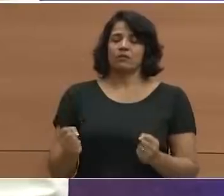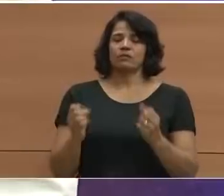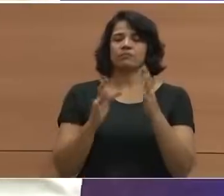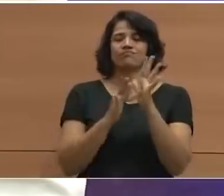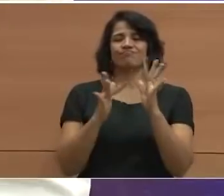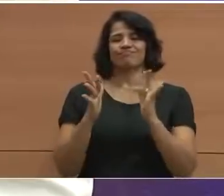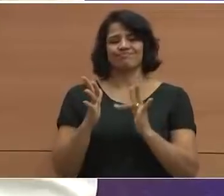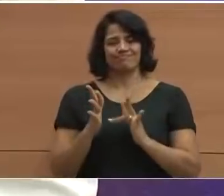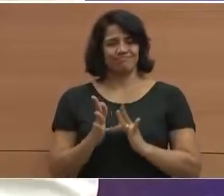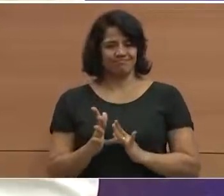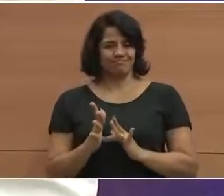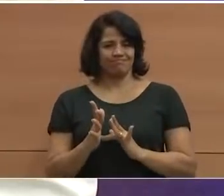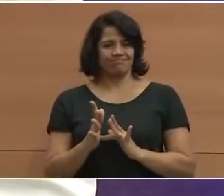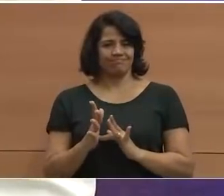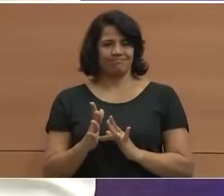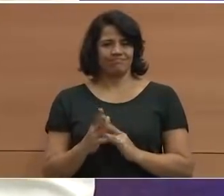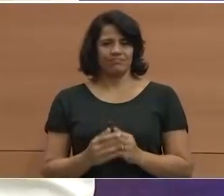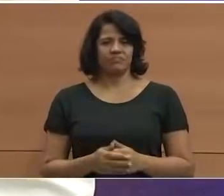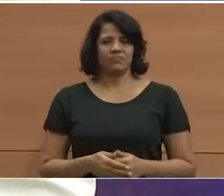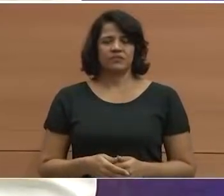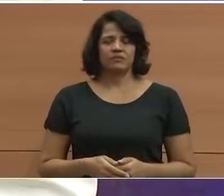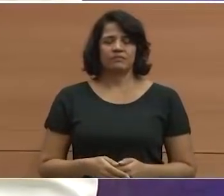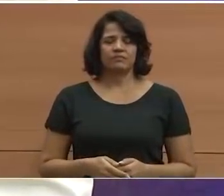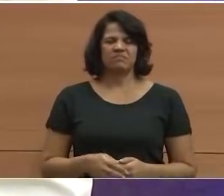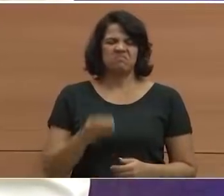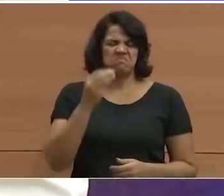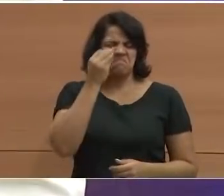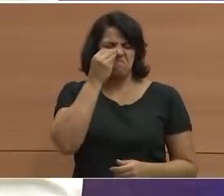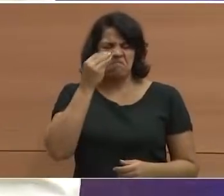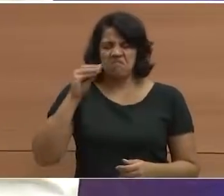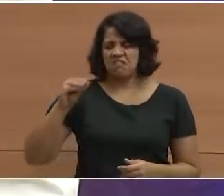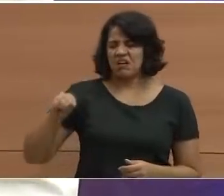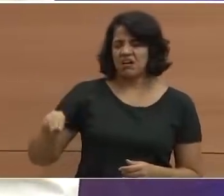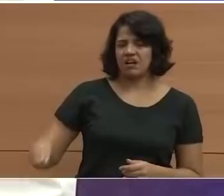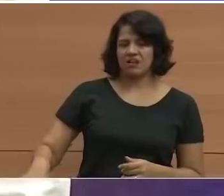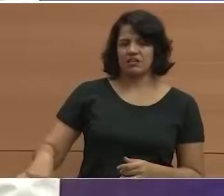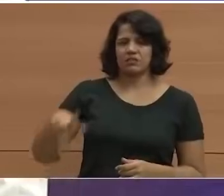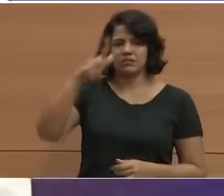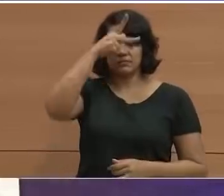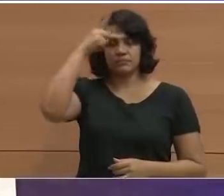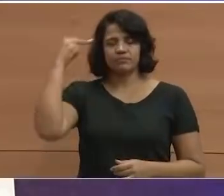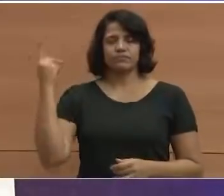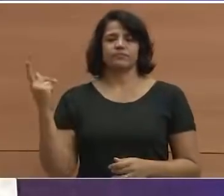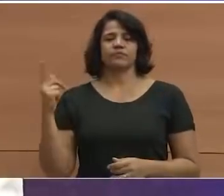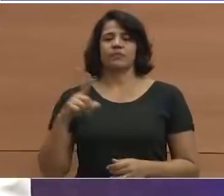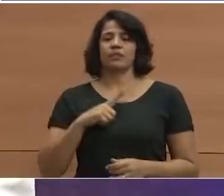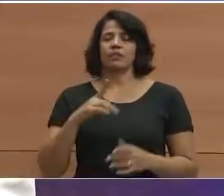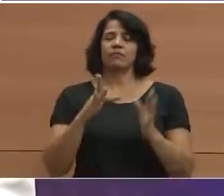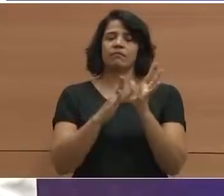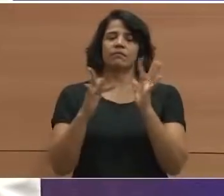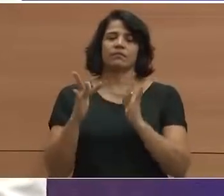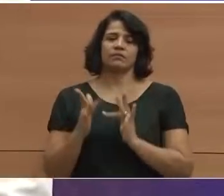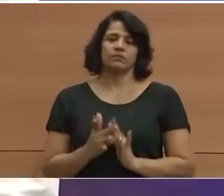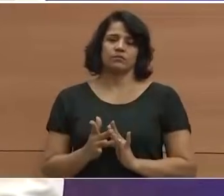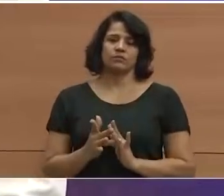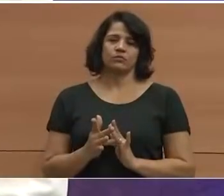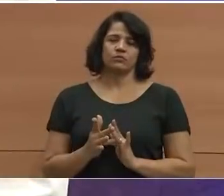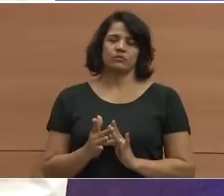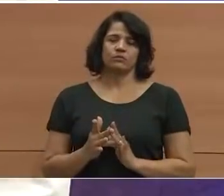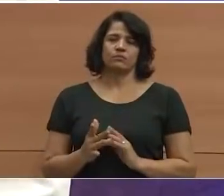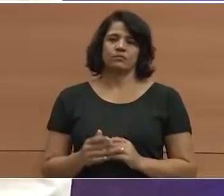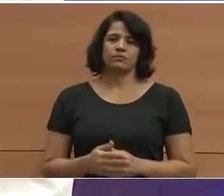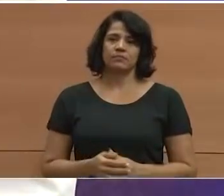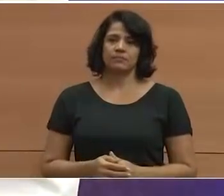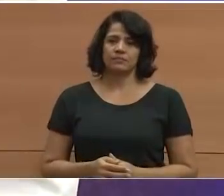da família, não é mais filho, não é mais membro da família. E a sociedade, a comunidade a que ele